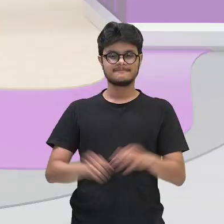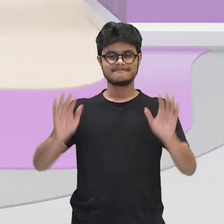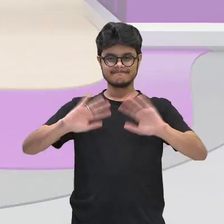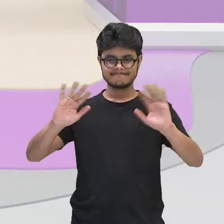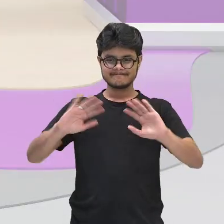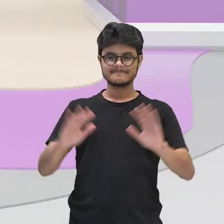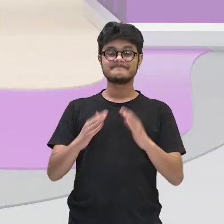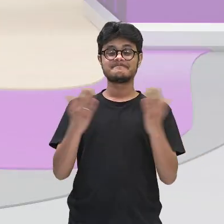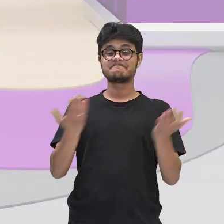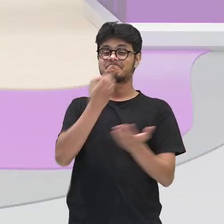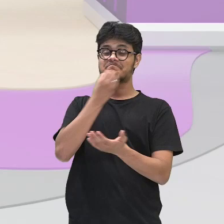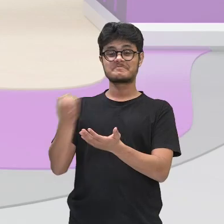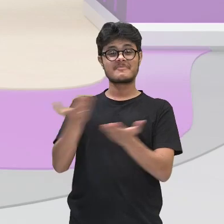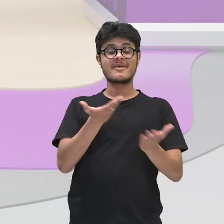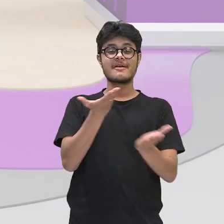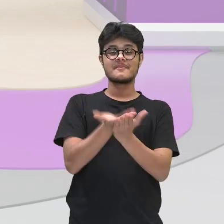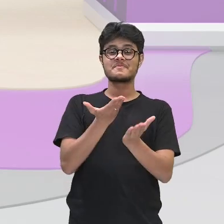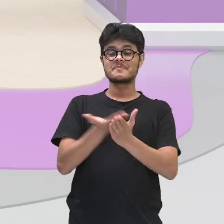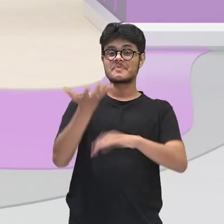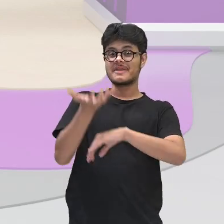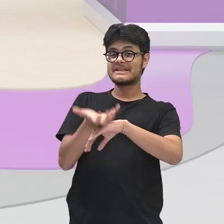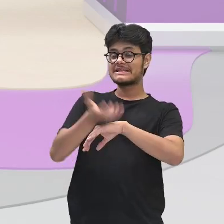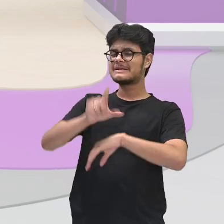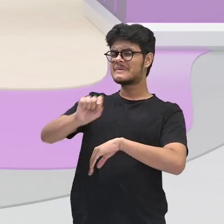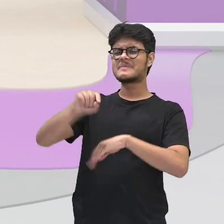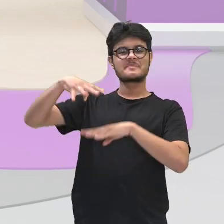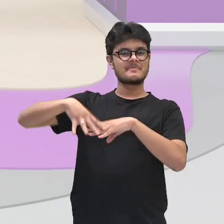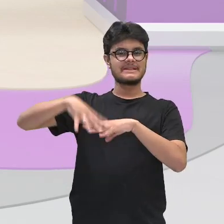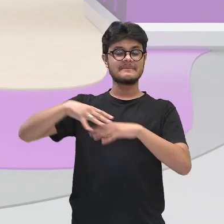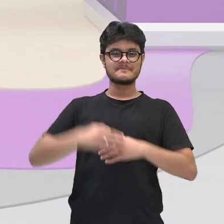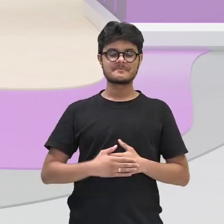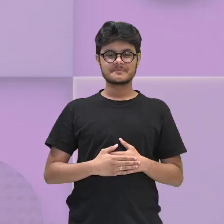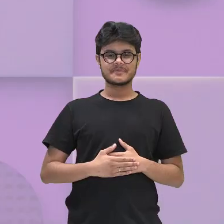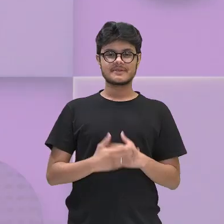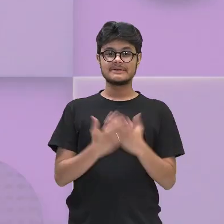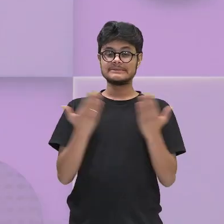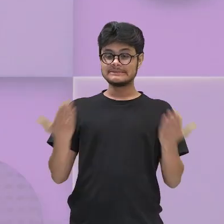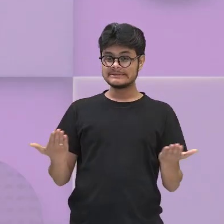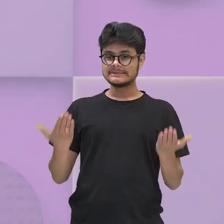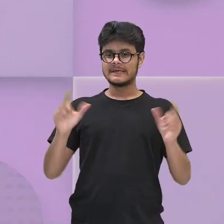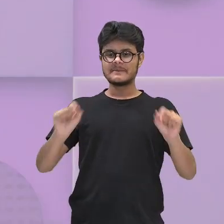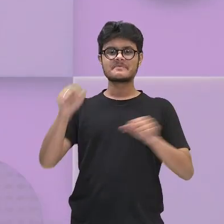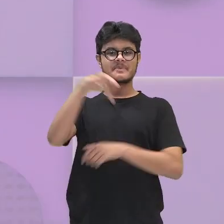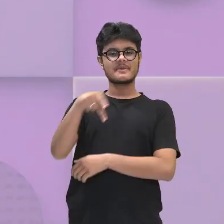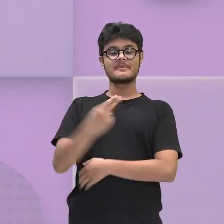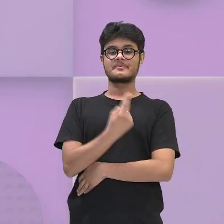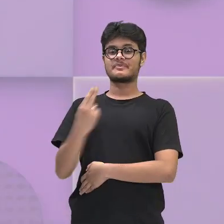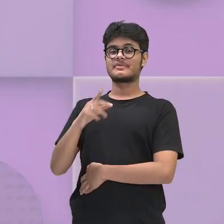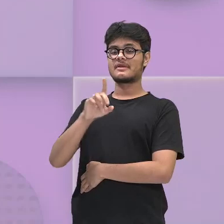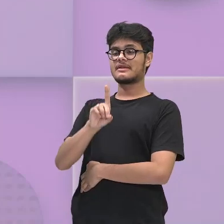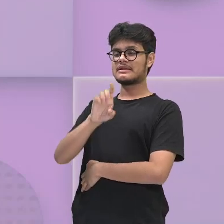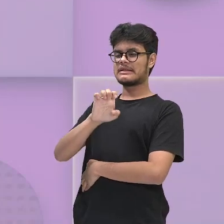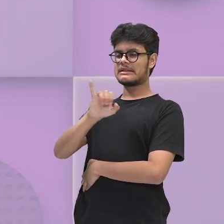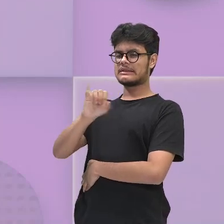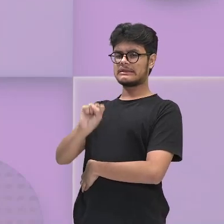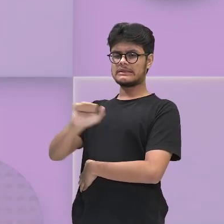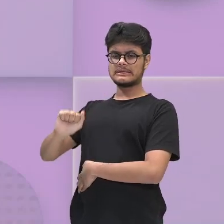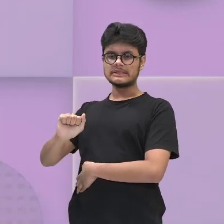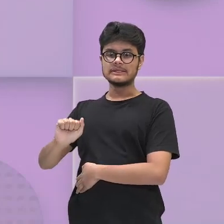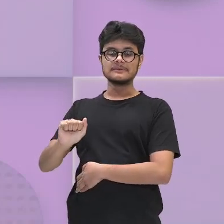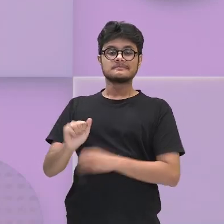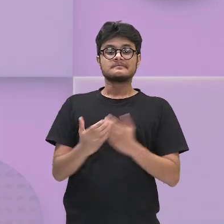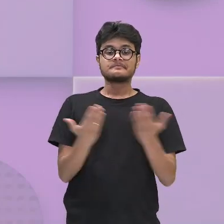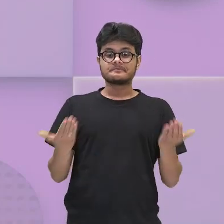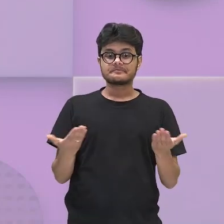Olá, sejam todos bem-vindos a mais uma aula de matemática. Eu sou a professora Deísa Mendonça